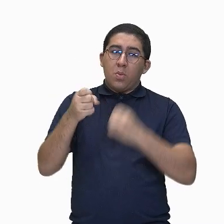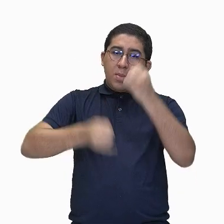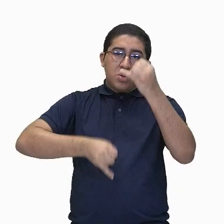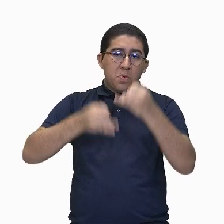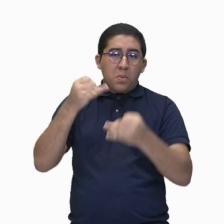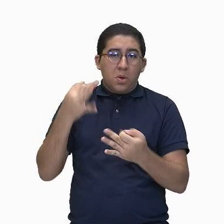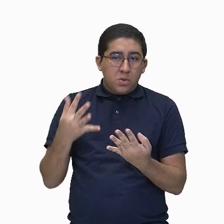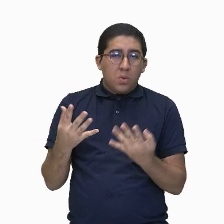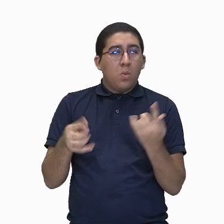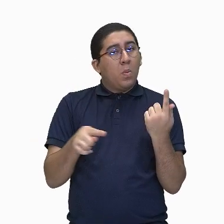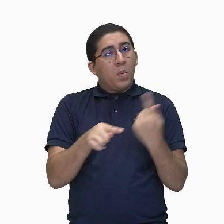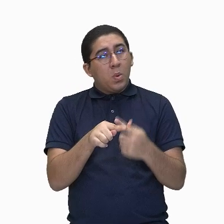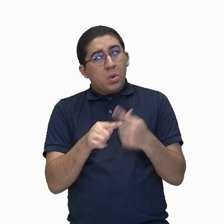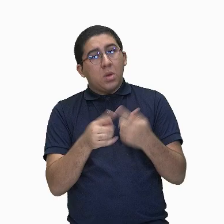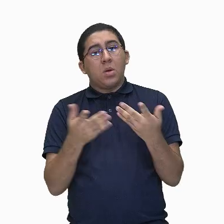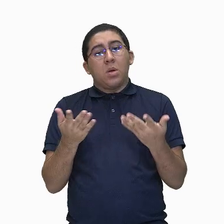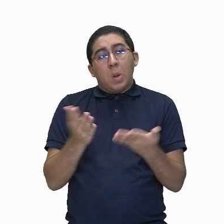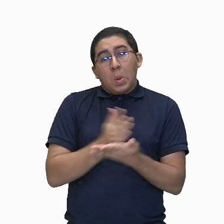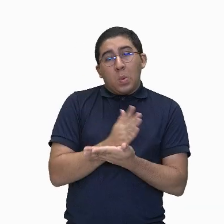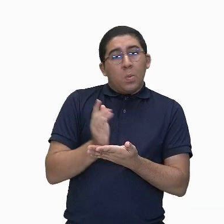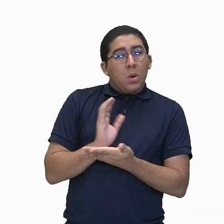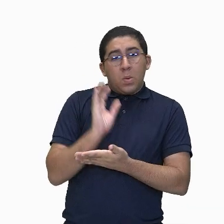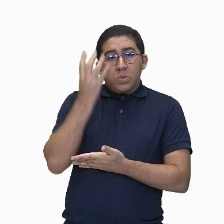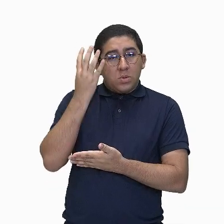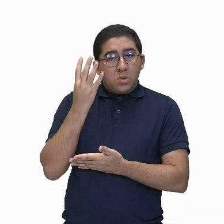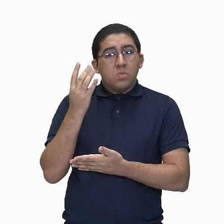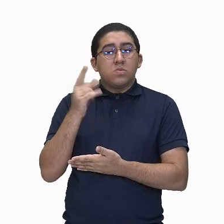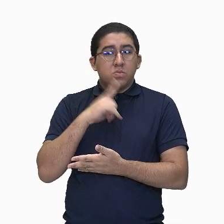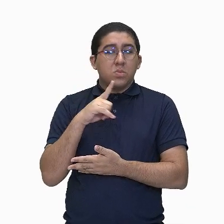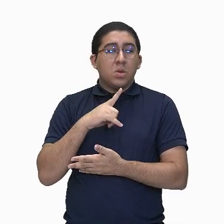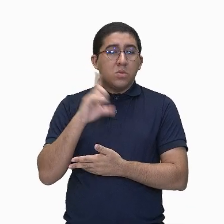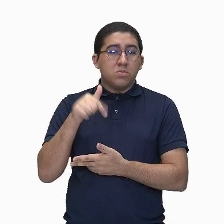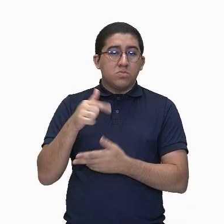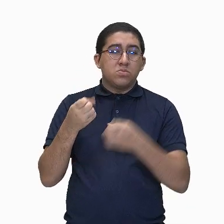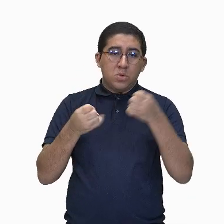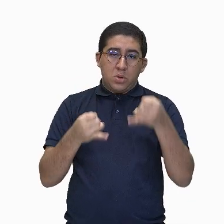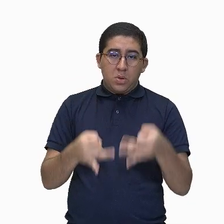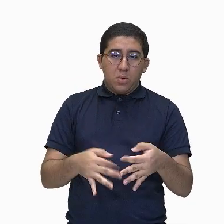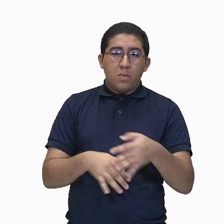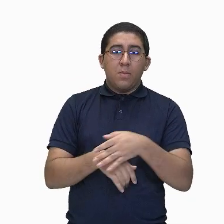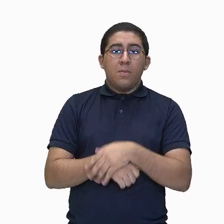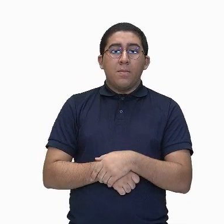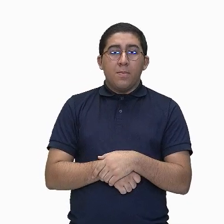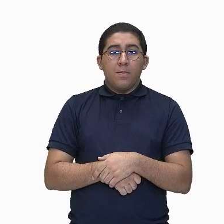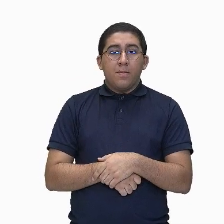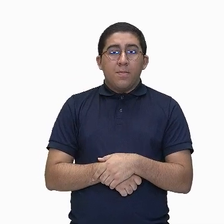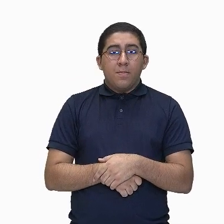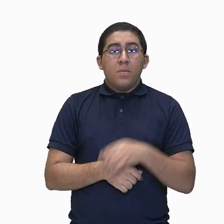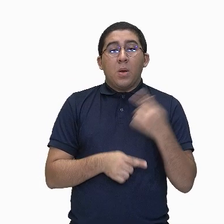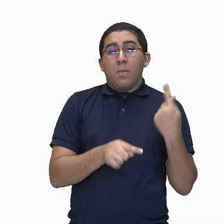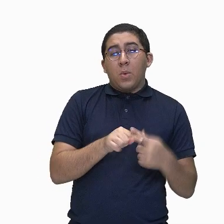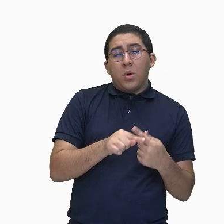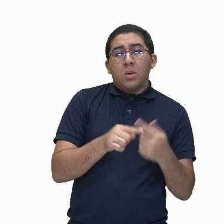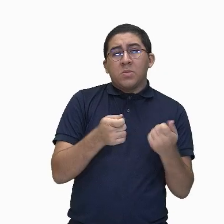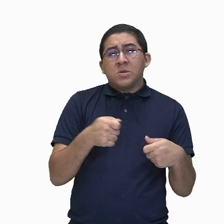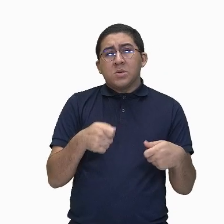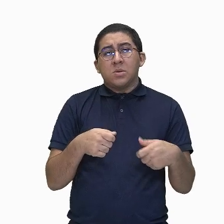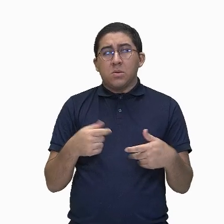está justificando o motivo de refazer a aula. Qual é o motivo? Porque ela está muito